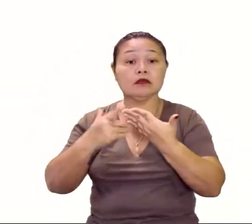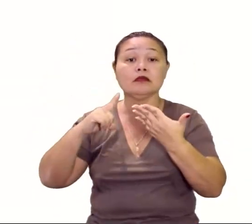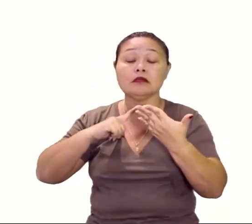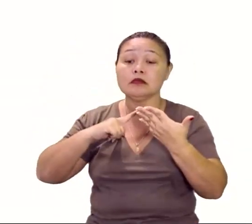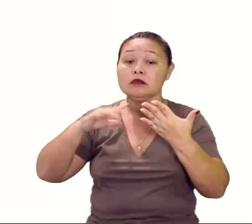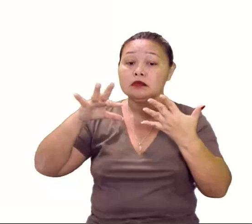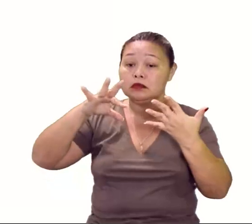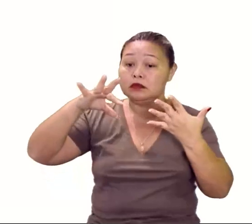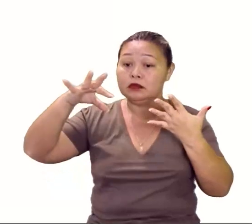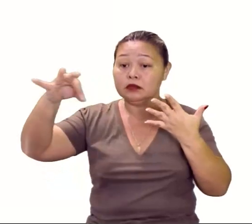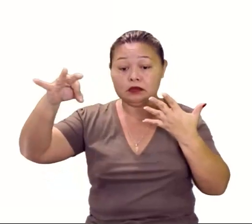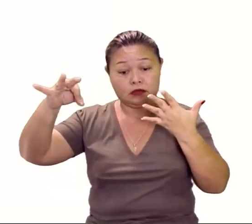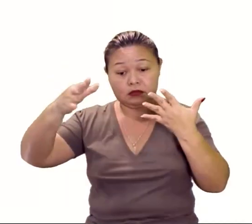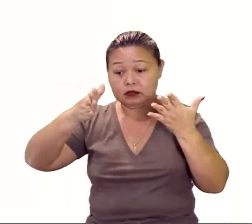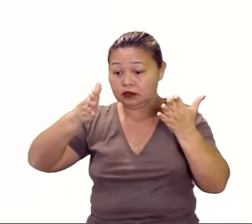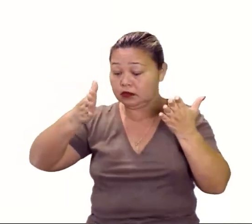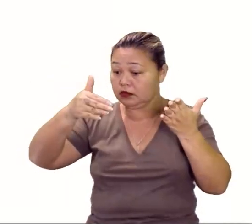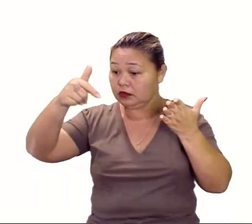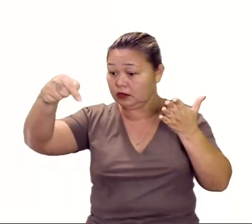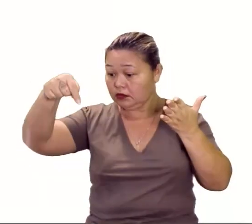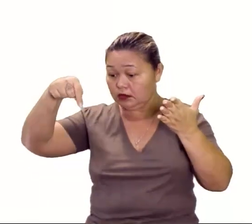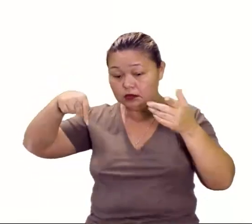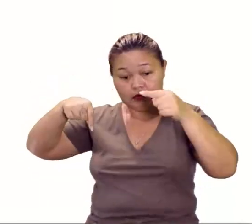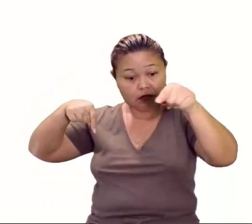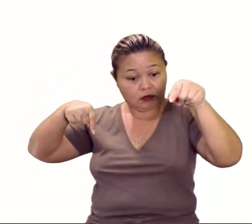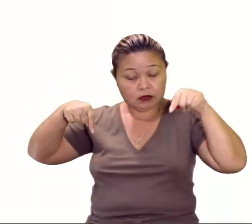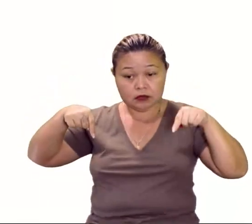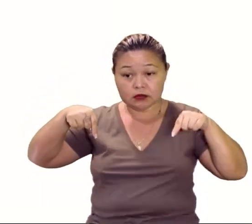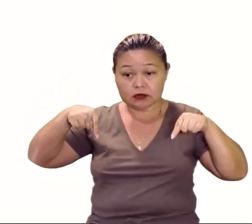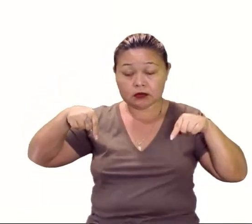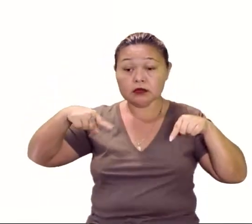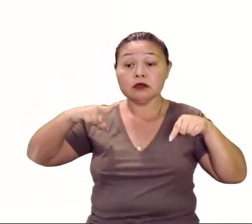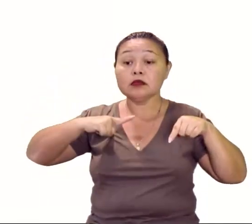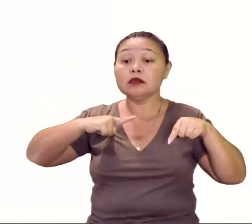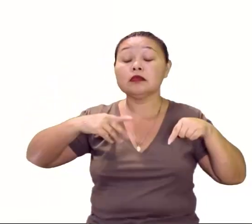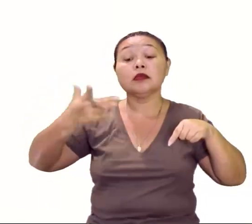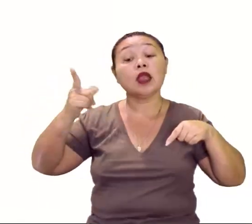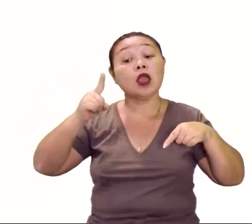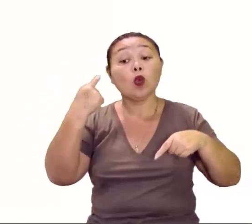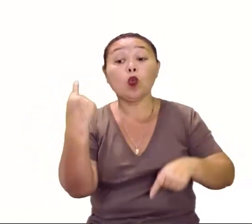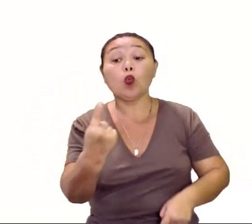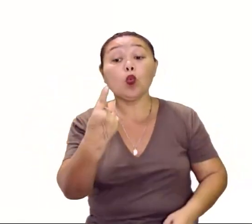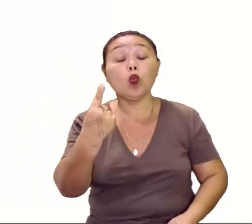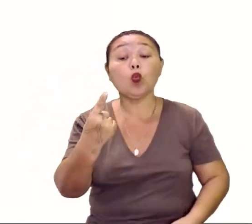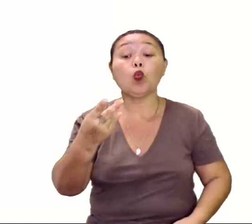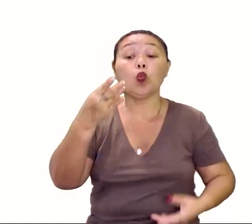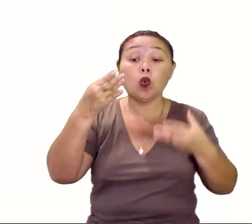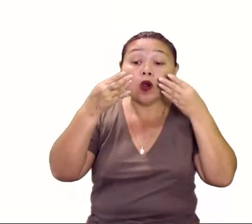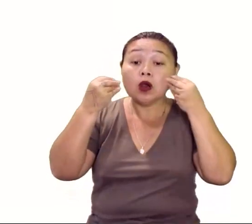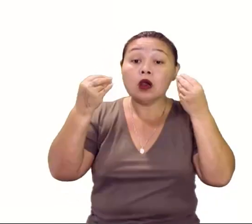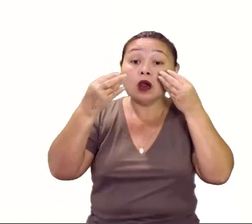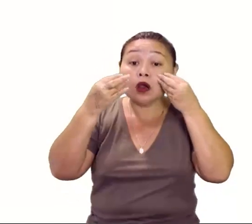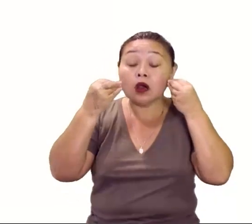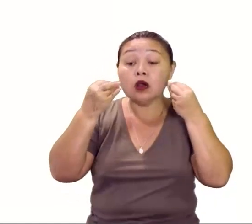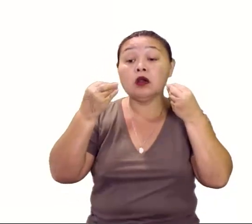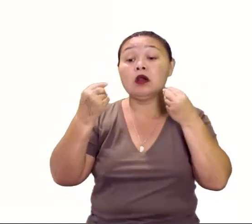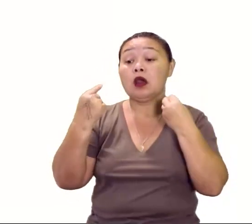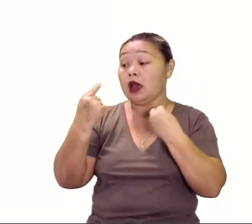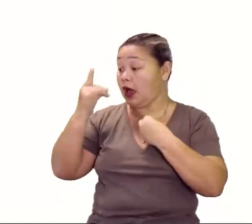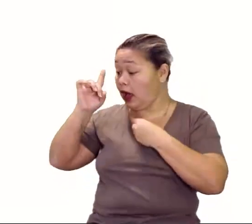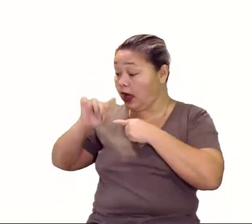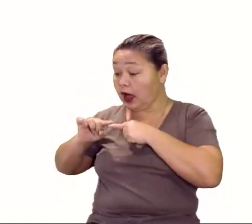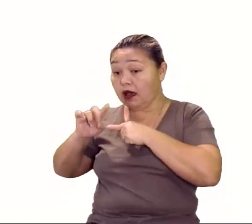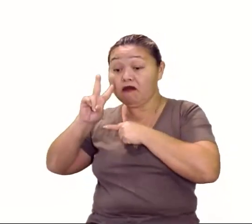4 cantos. Cada canto tem um gato. Cada gato vê